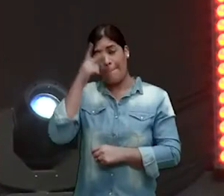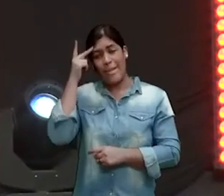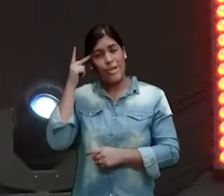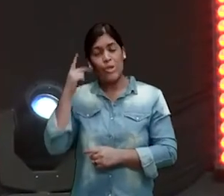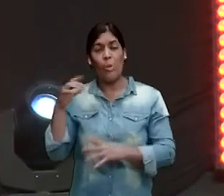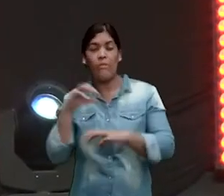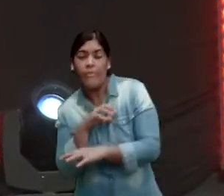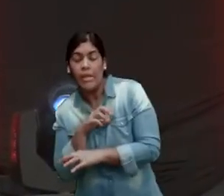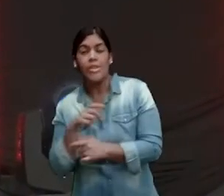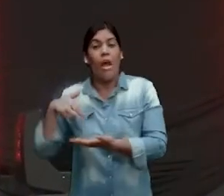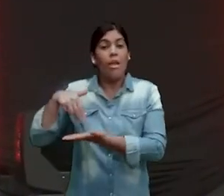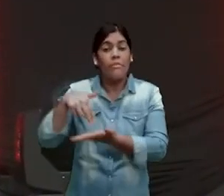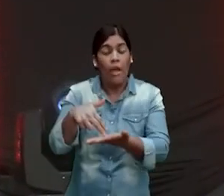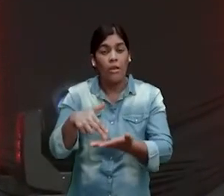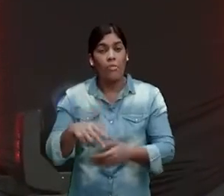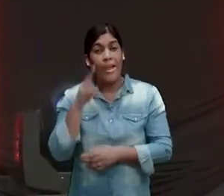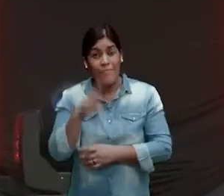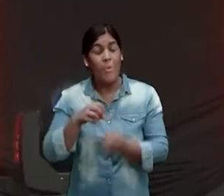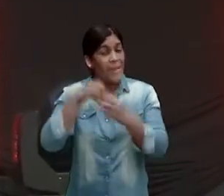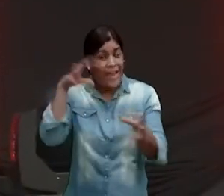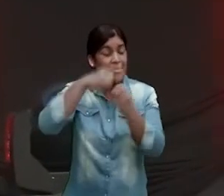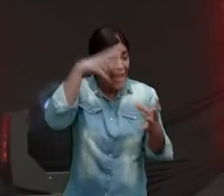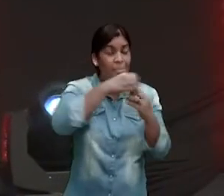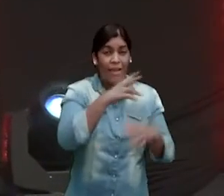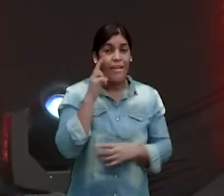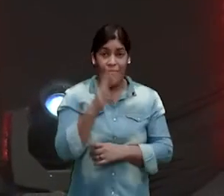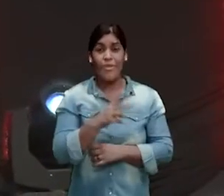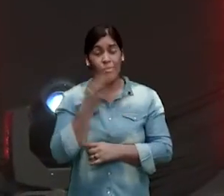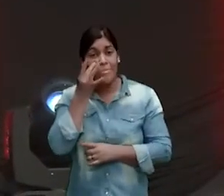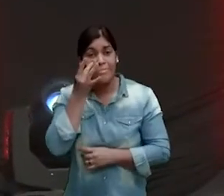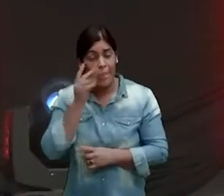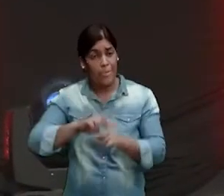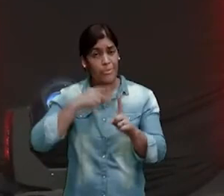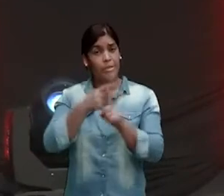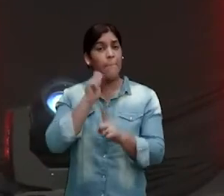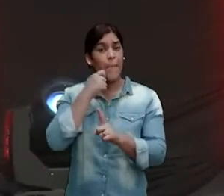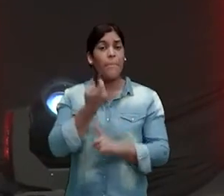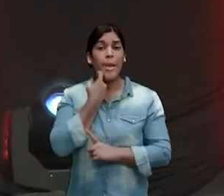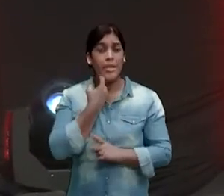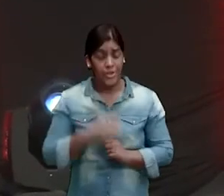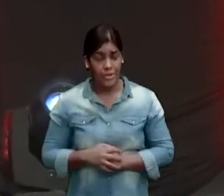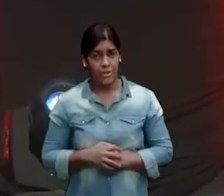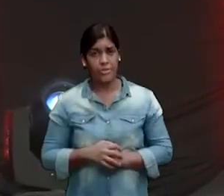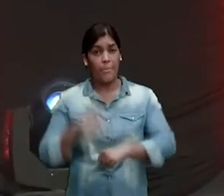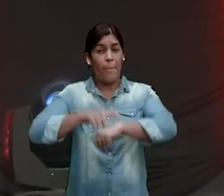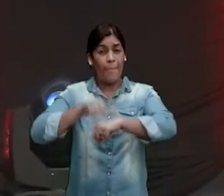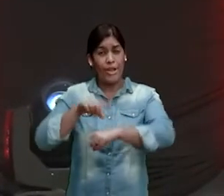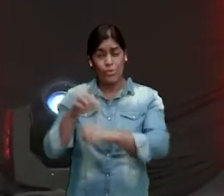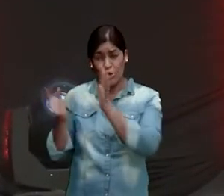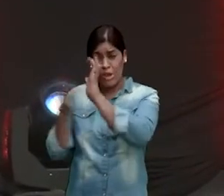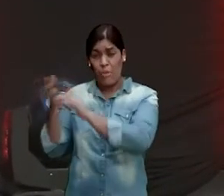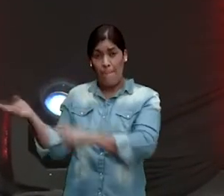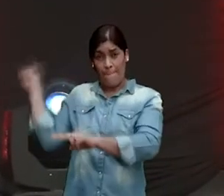cego de nascença ver tudo na frente dele ele viu a multiplicação dos pães no dia que Jesus está sendo preso para ser